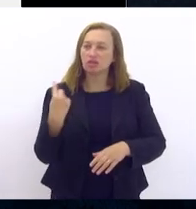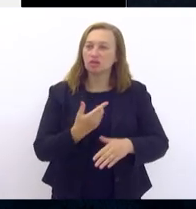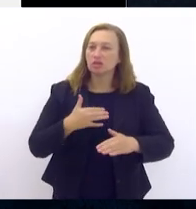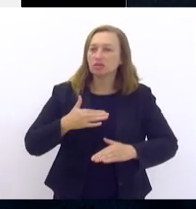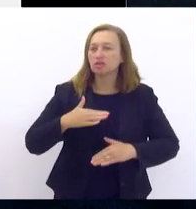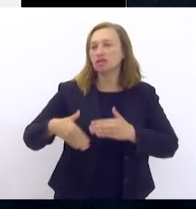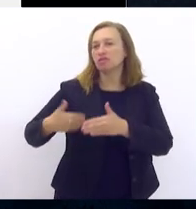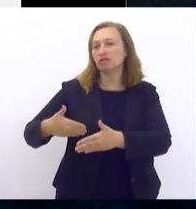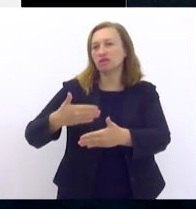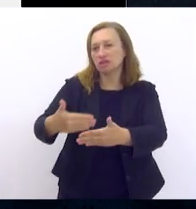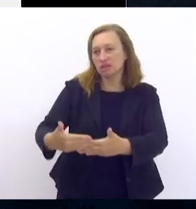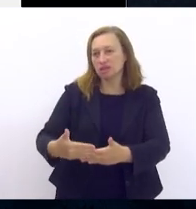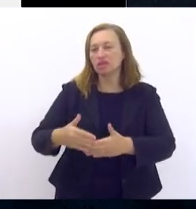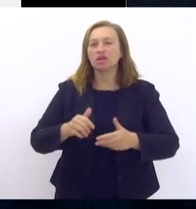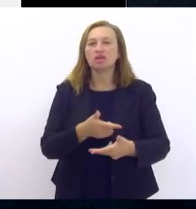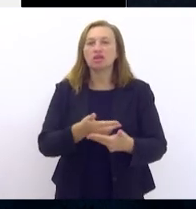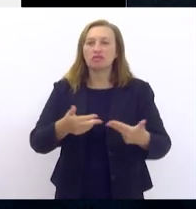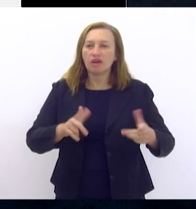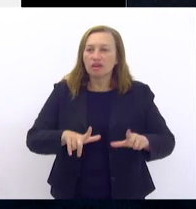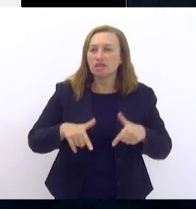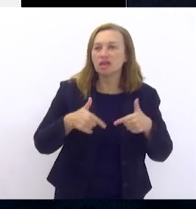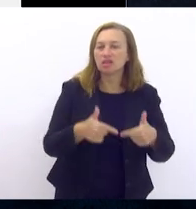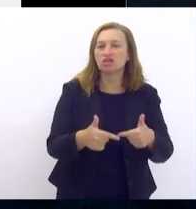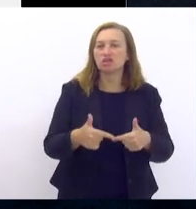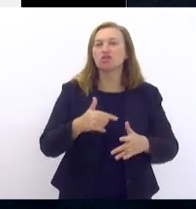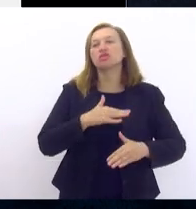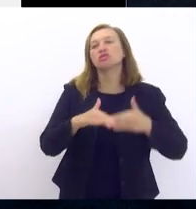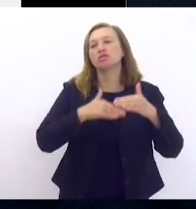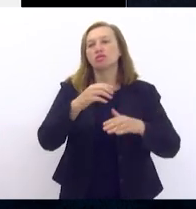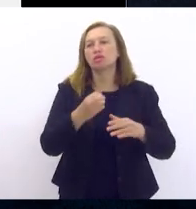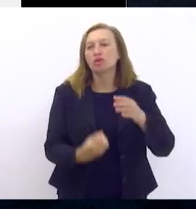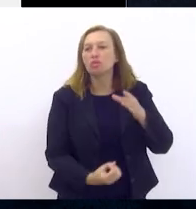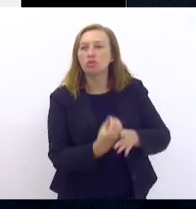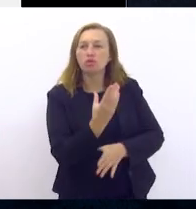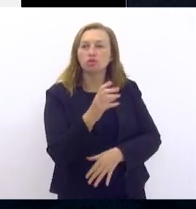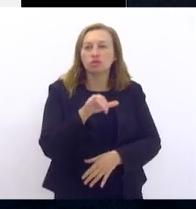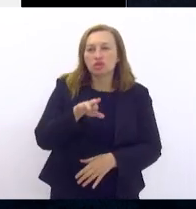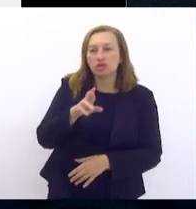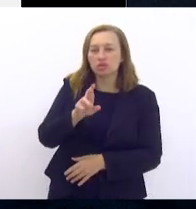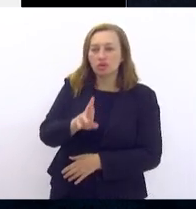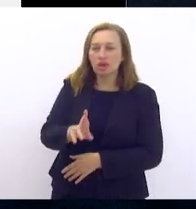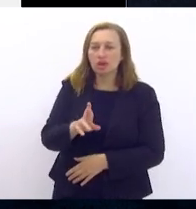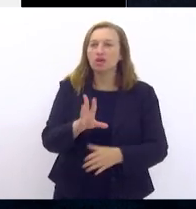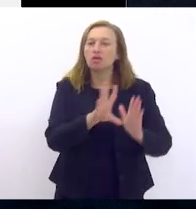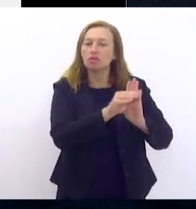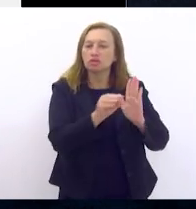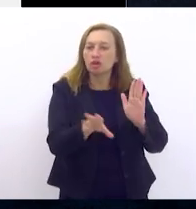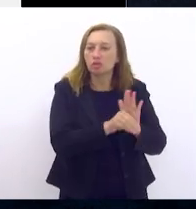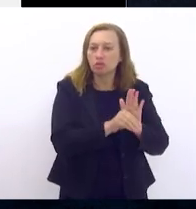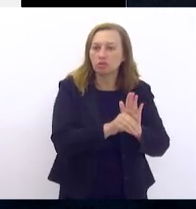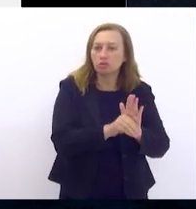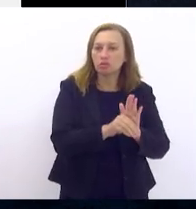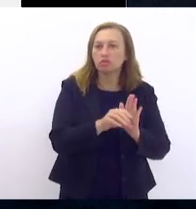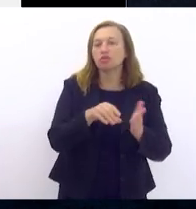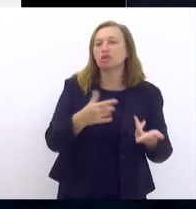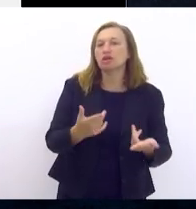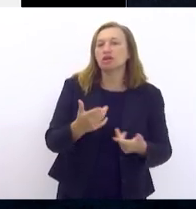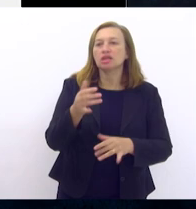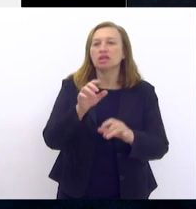em diversas ações tanto no desenvolvimento de produtos circulares ou seja com conteúdo reciclado tecnologia